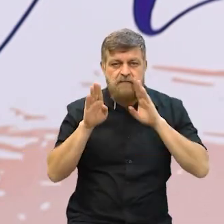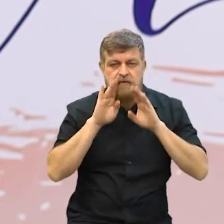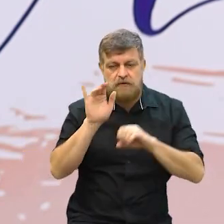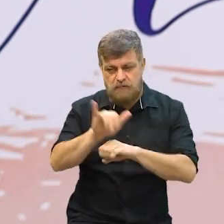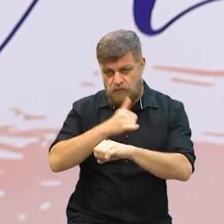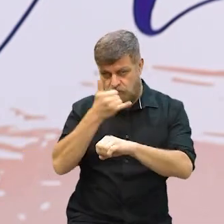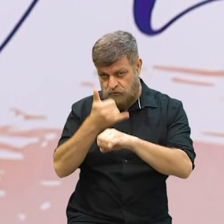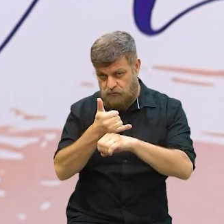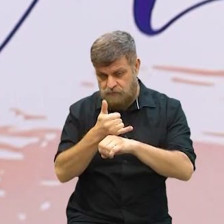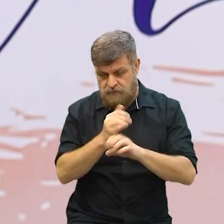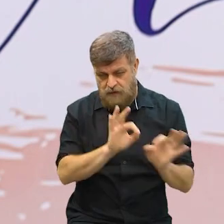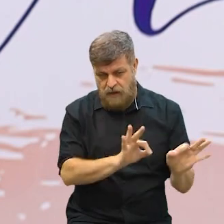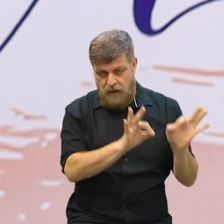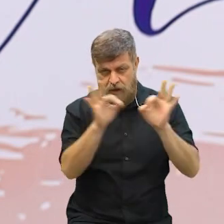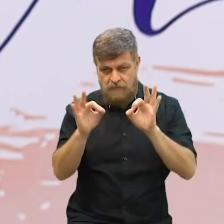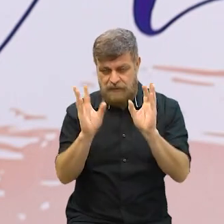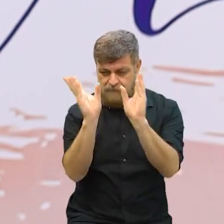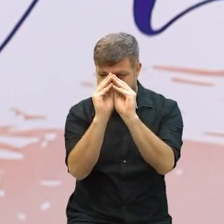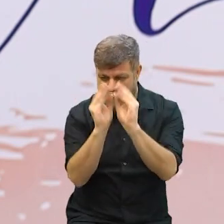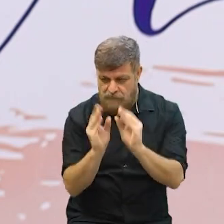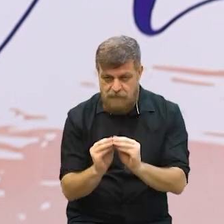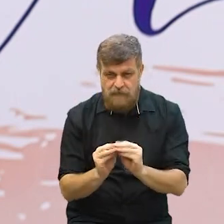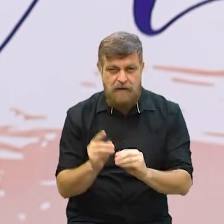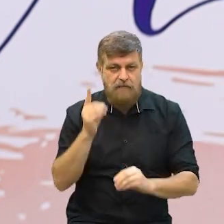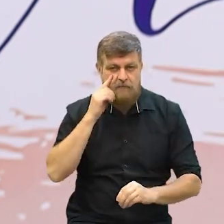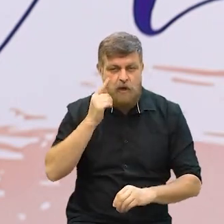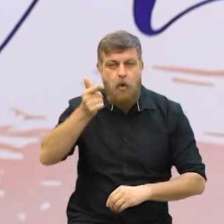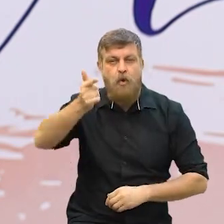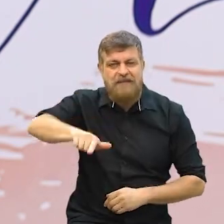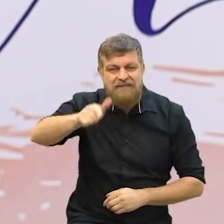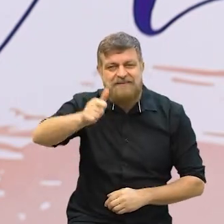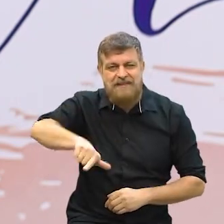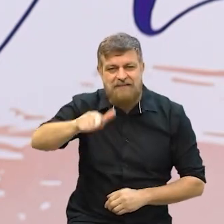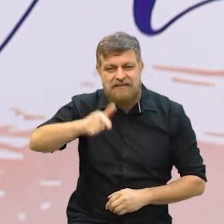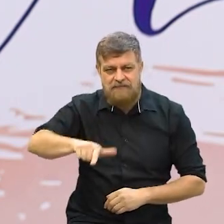Instagram, Facebook e YouTube. Você acompanha tudo na íntegra e pode rever